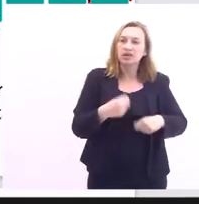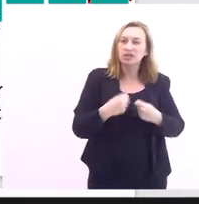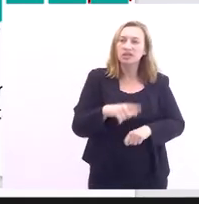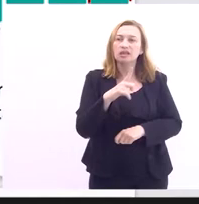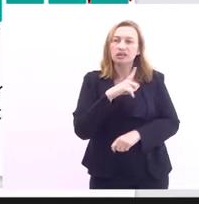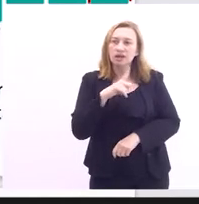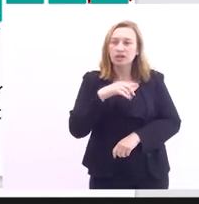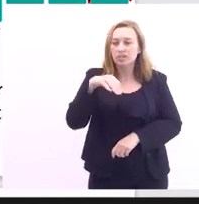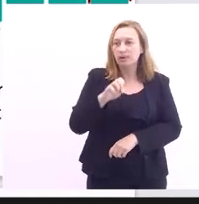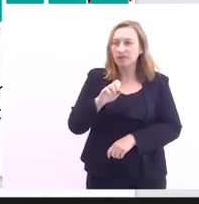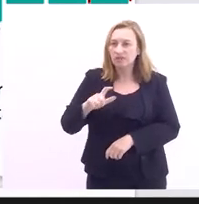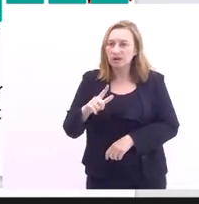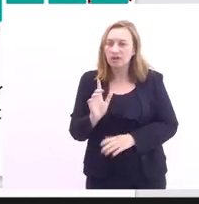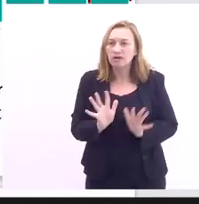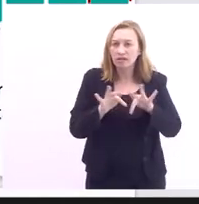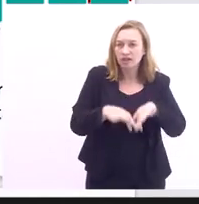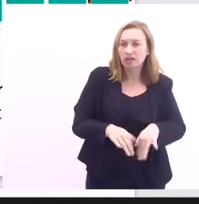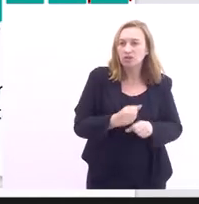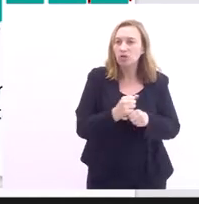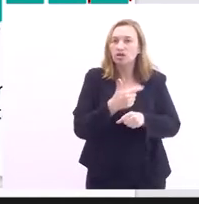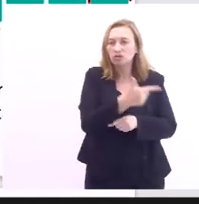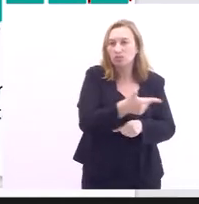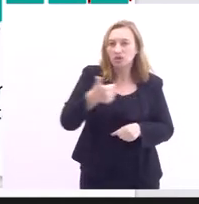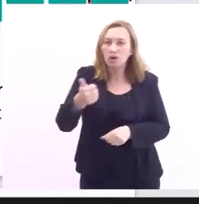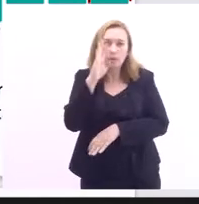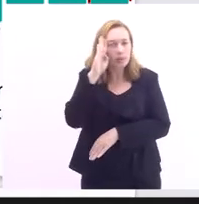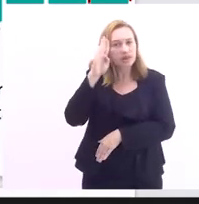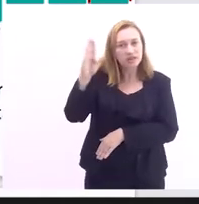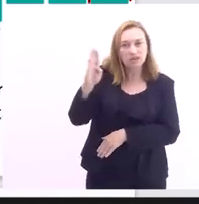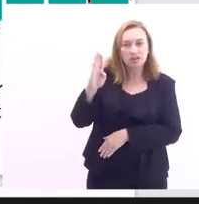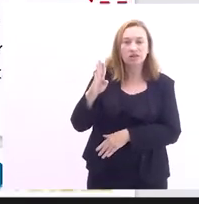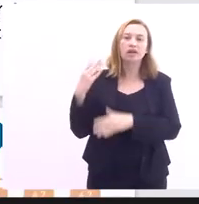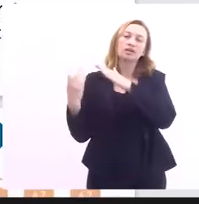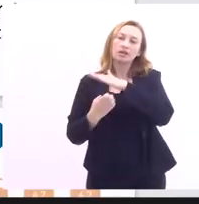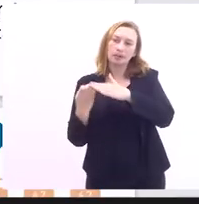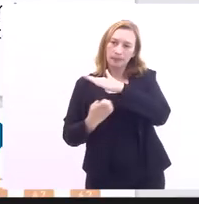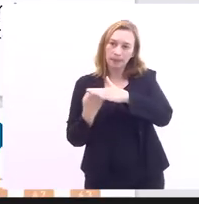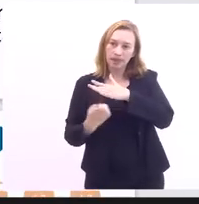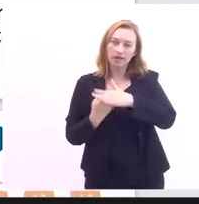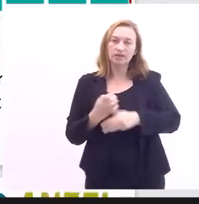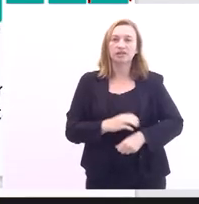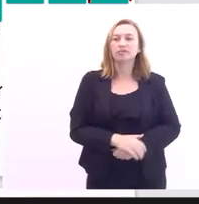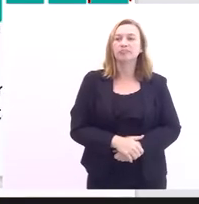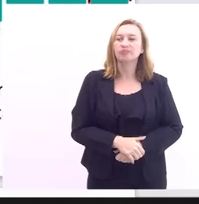para fechar esse ano 2022, quanto principalmente da empresa para